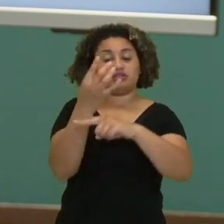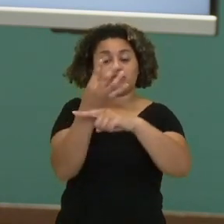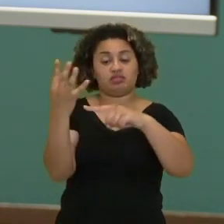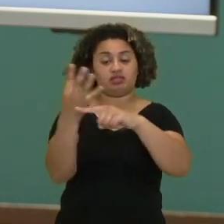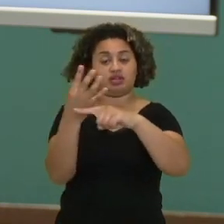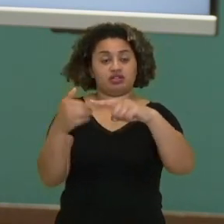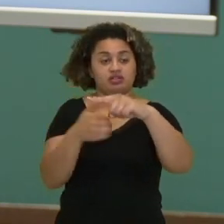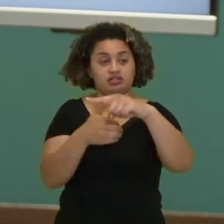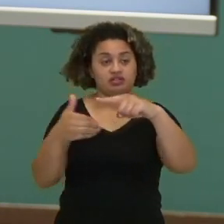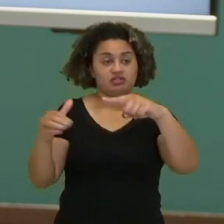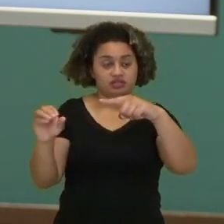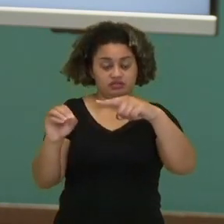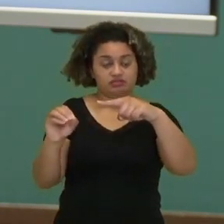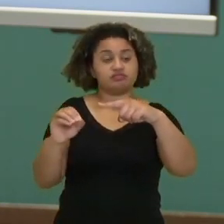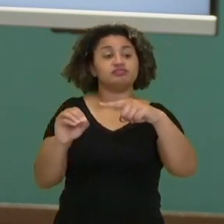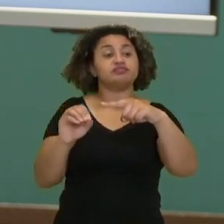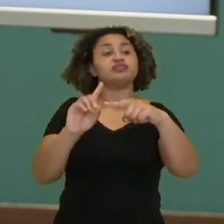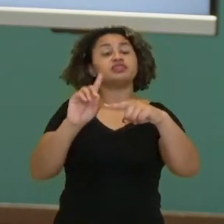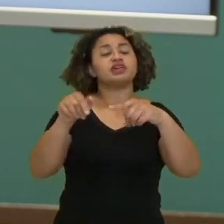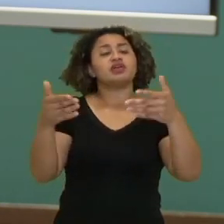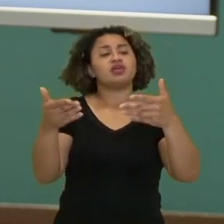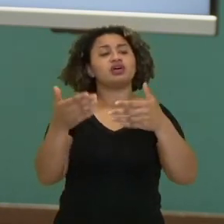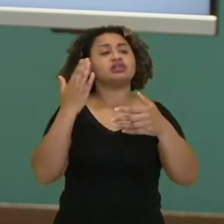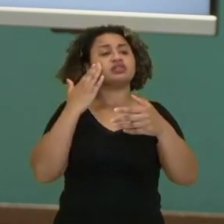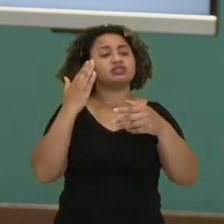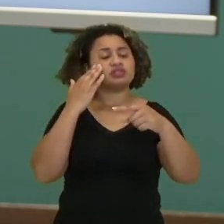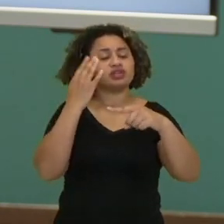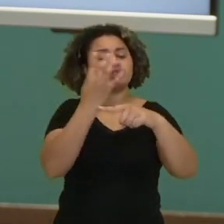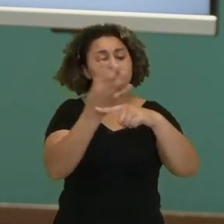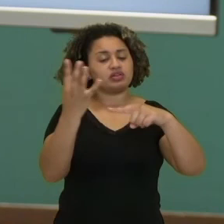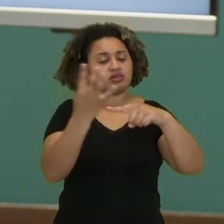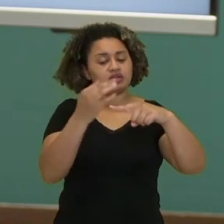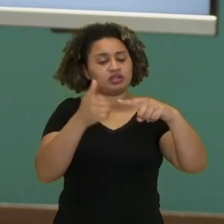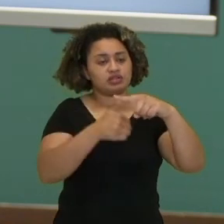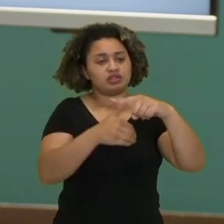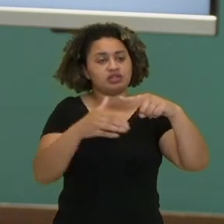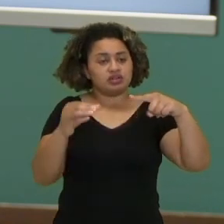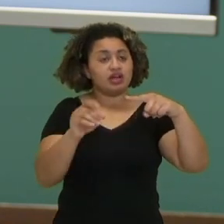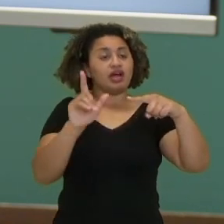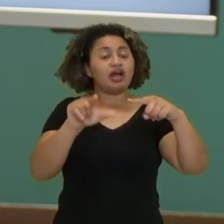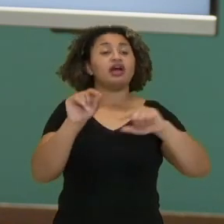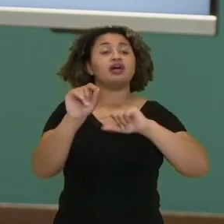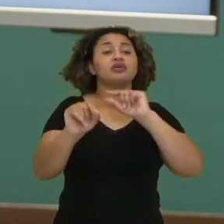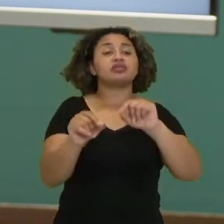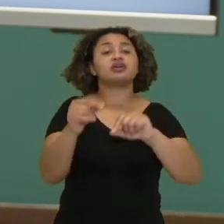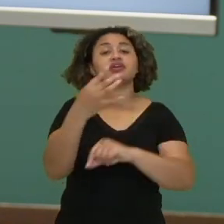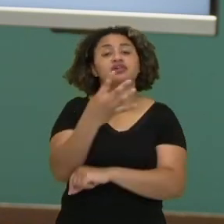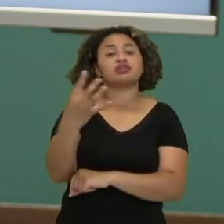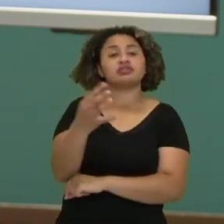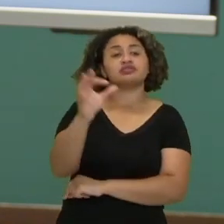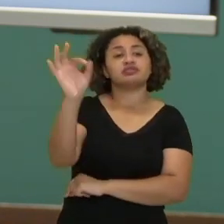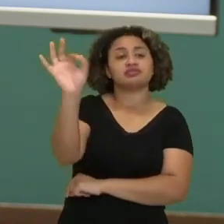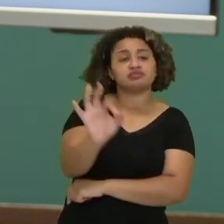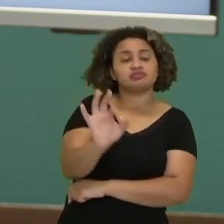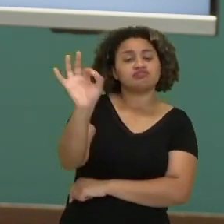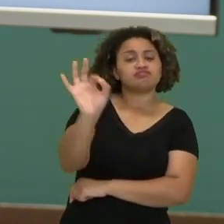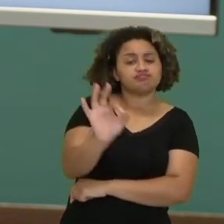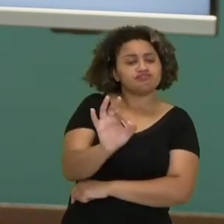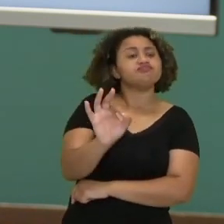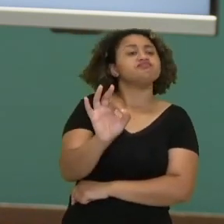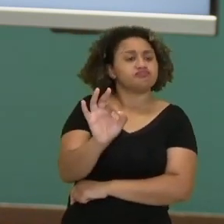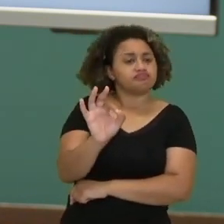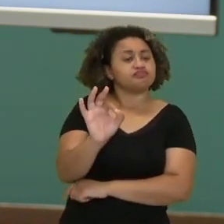100. Na sequência, eu sei que 44 centésimos corresponde a